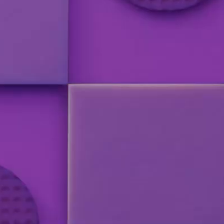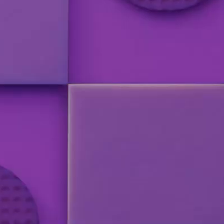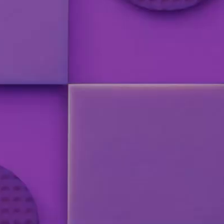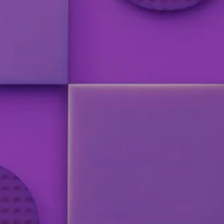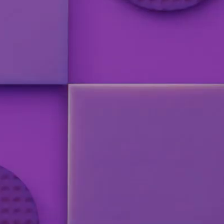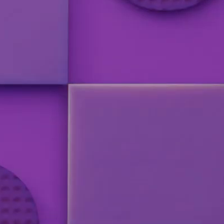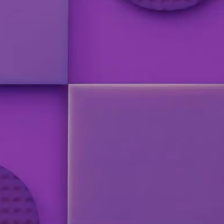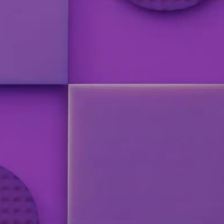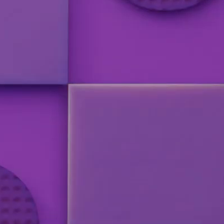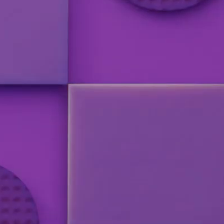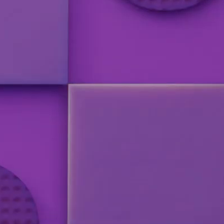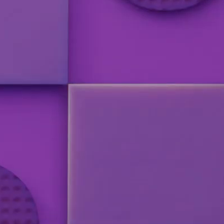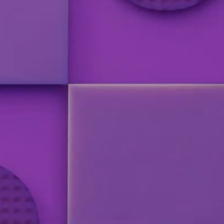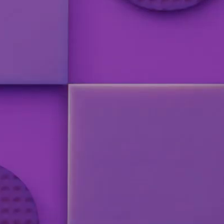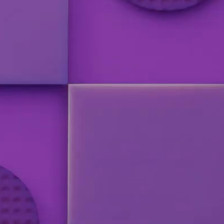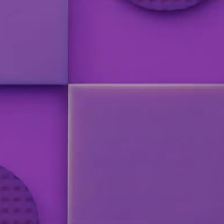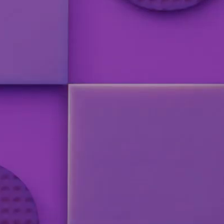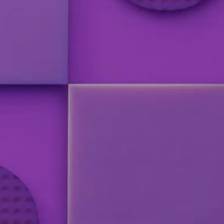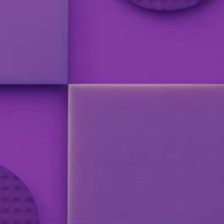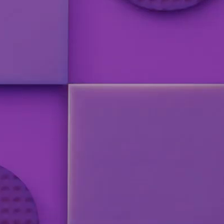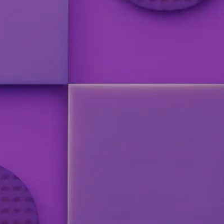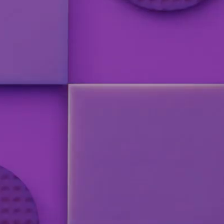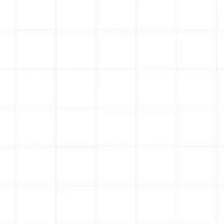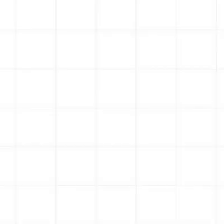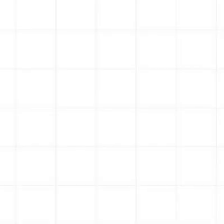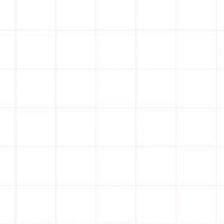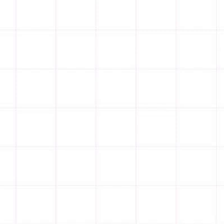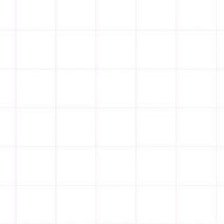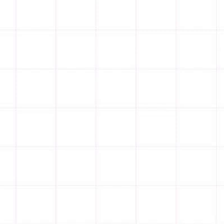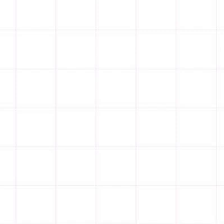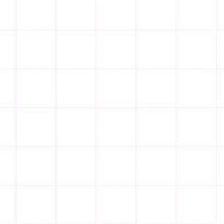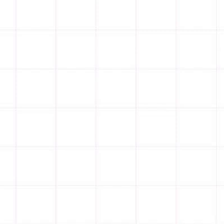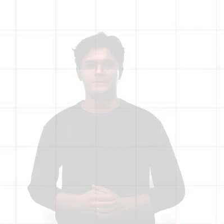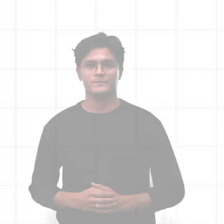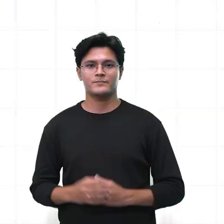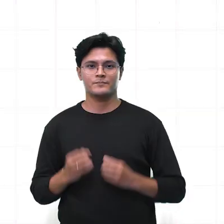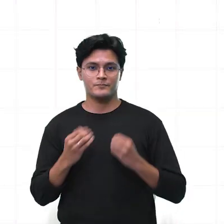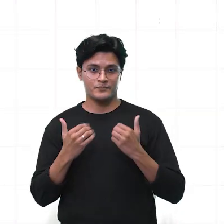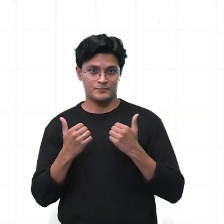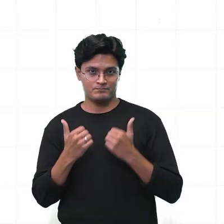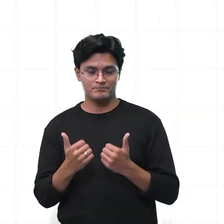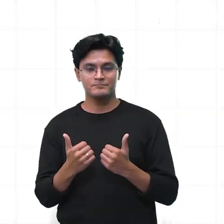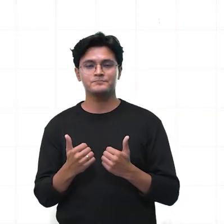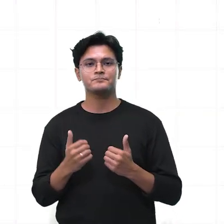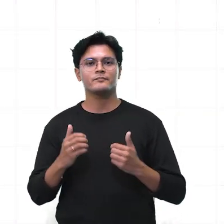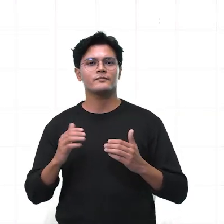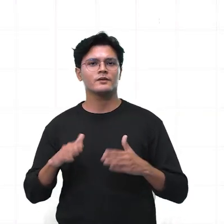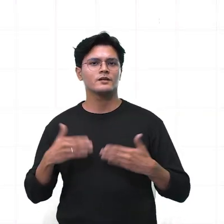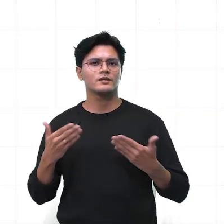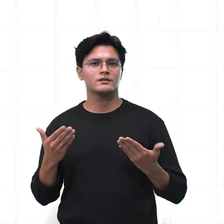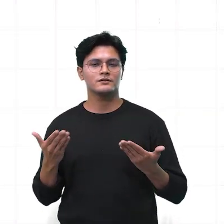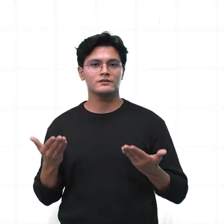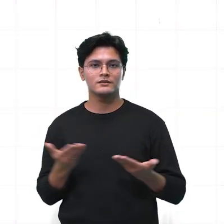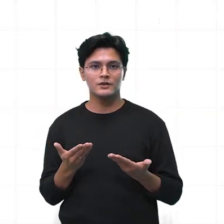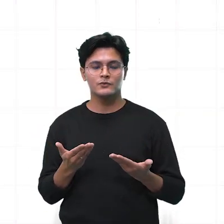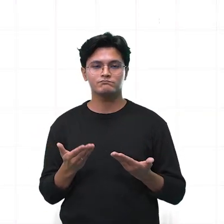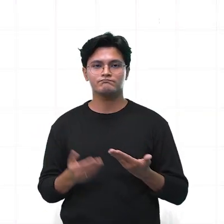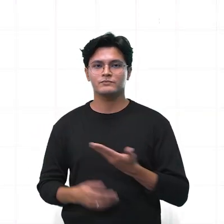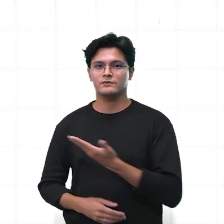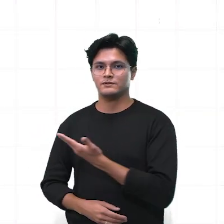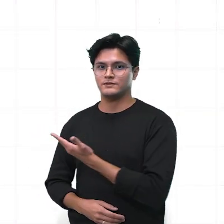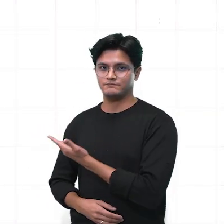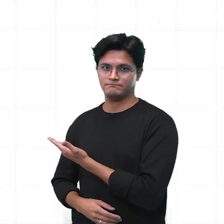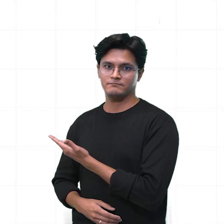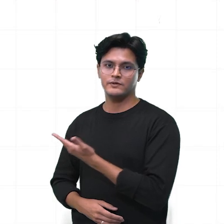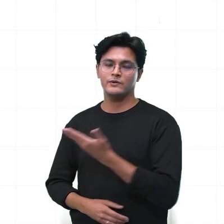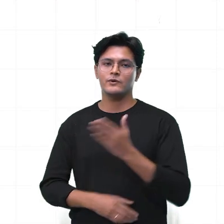Então, vamos começar? Vamos para a nossa primeira cartelinha aí. Muito bem. Então, nós temos aí, ó, a